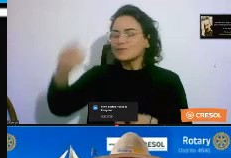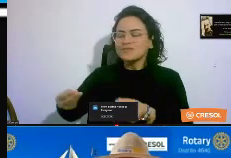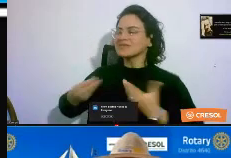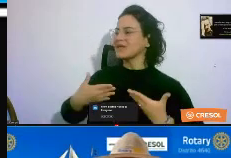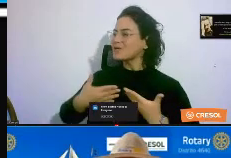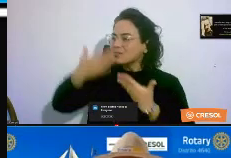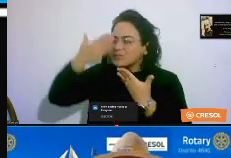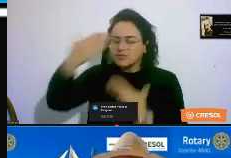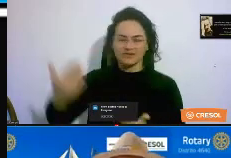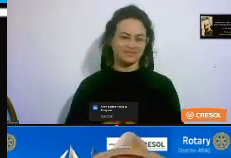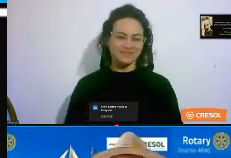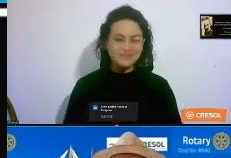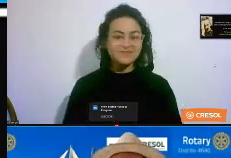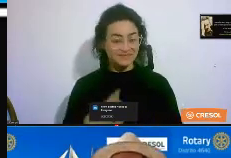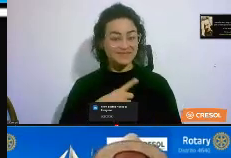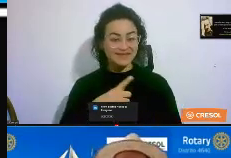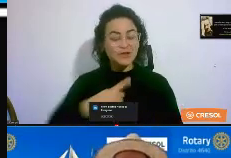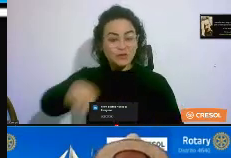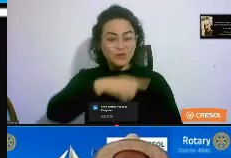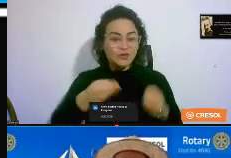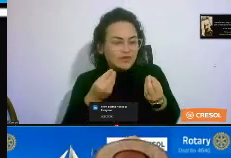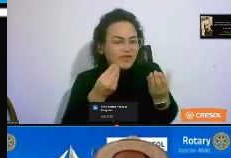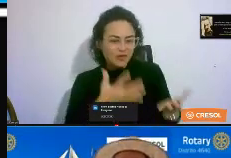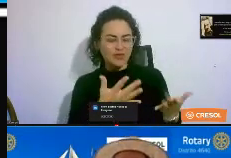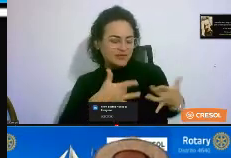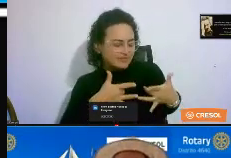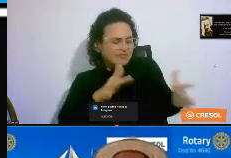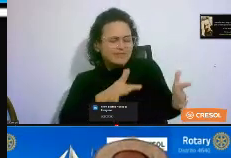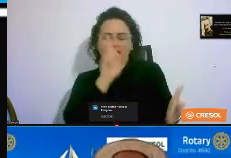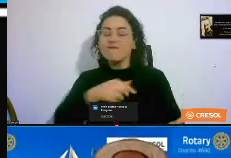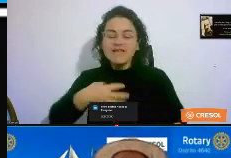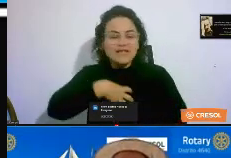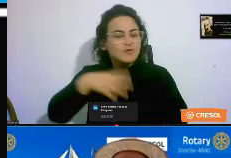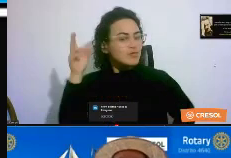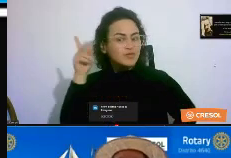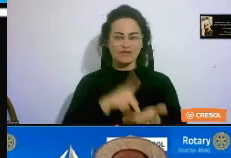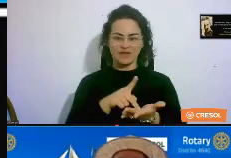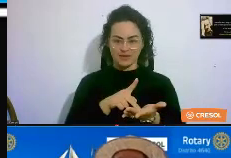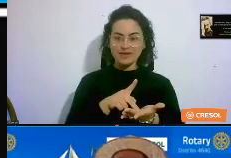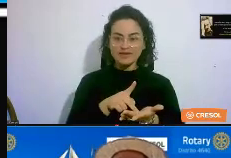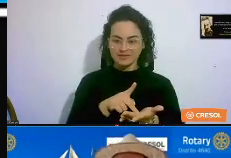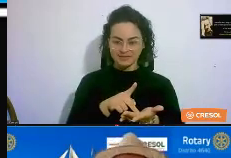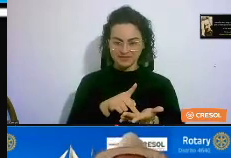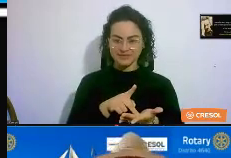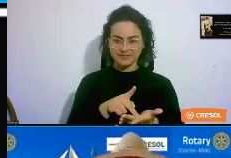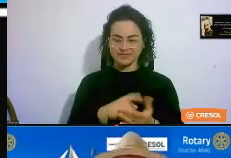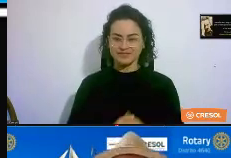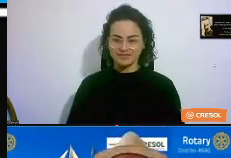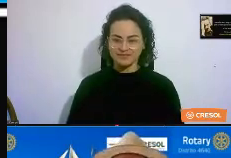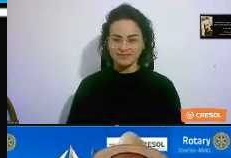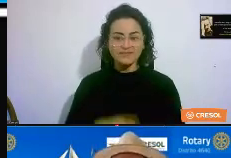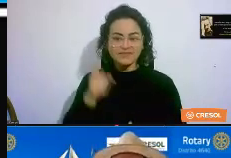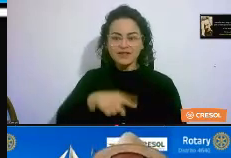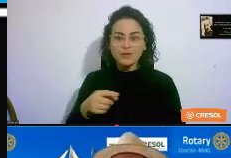doamos, nós fazemos sinceramente assim, uma bênção